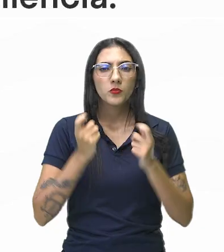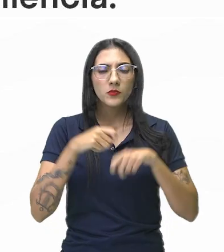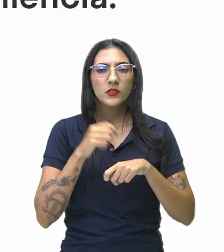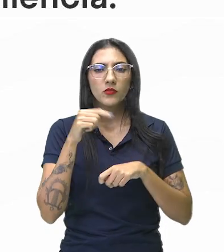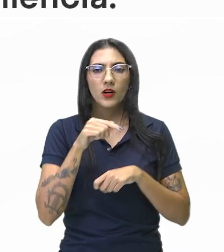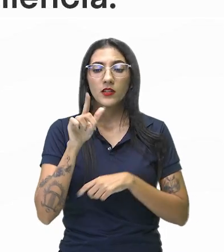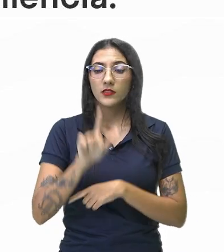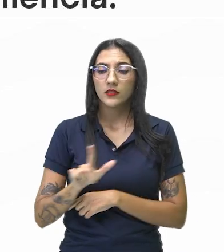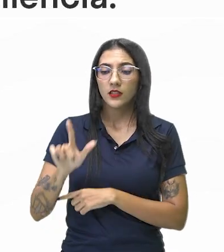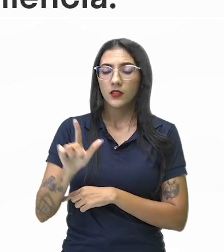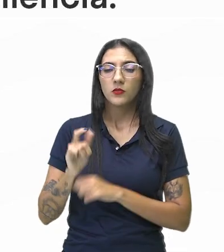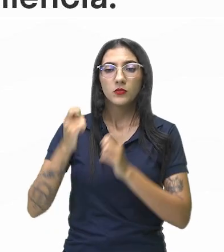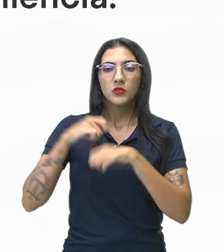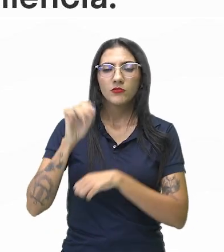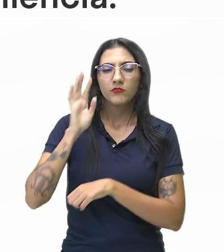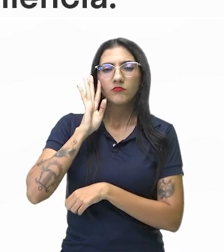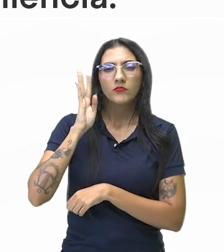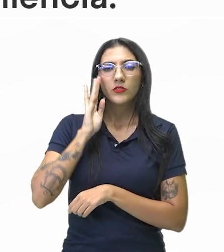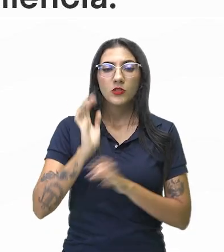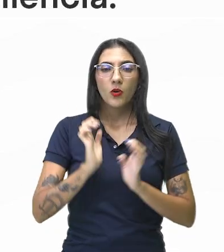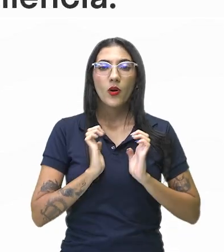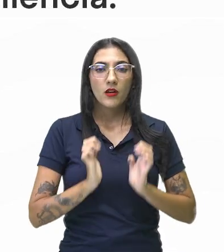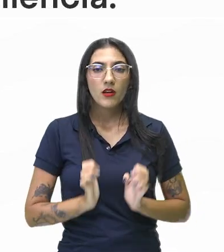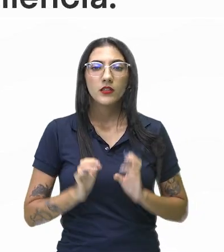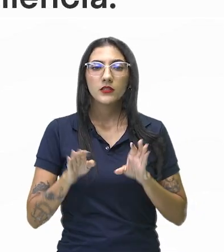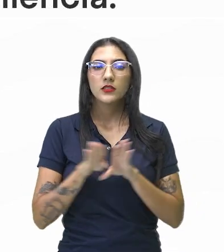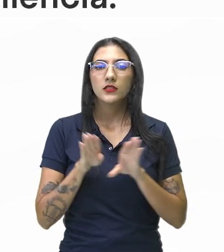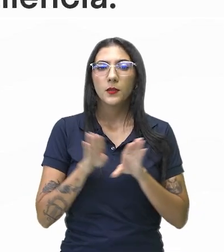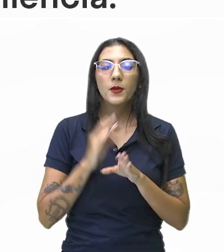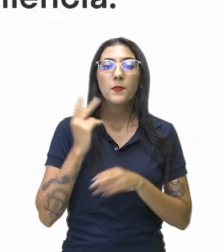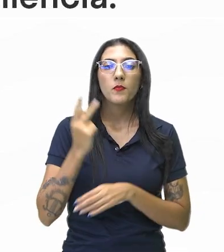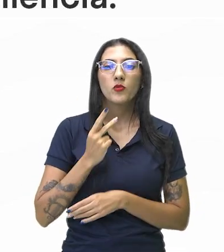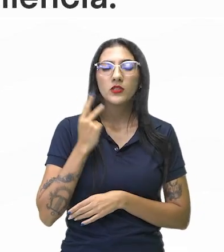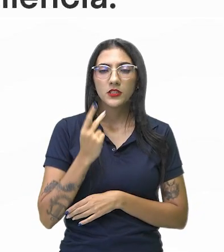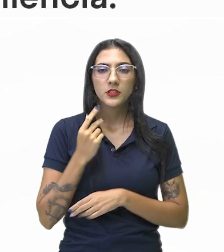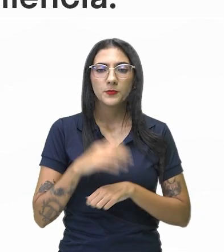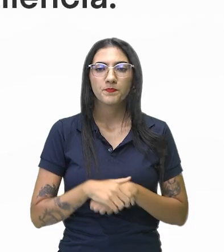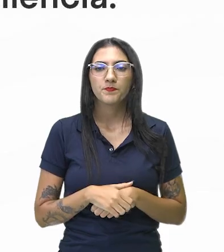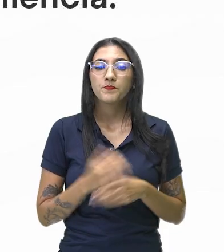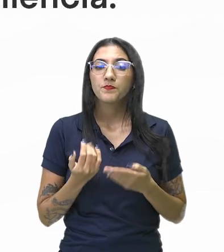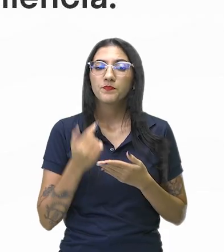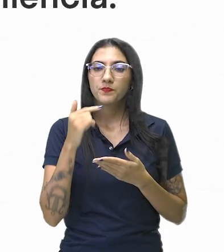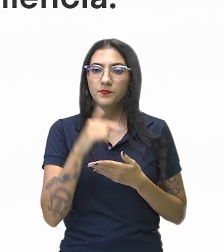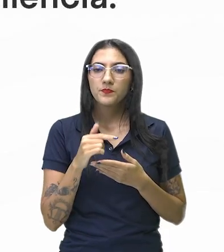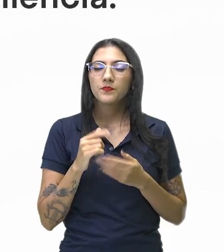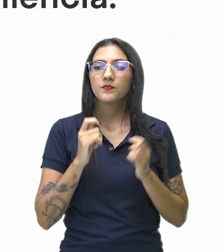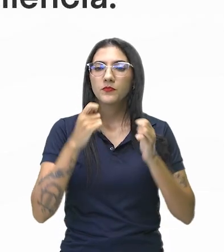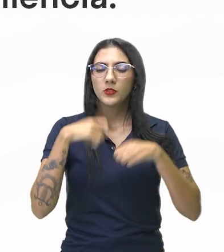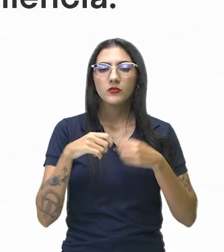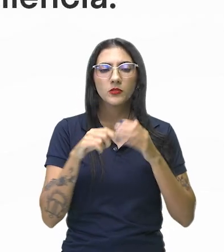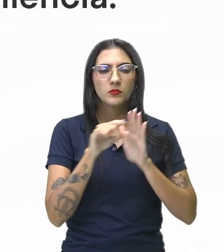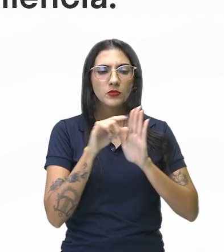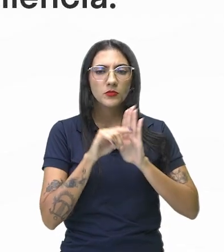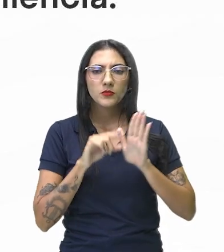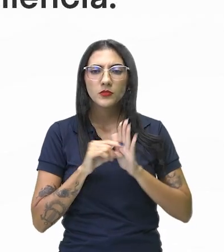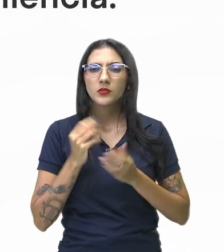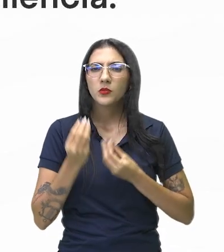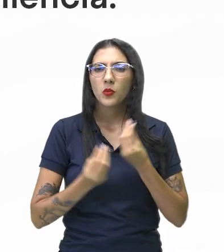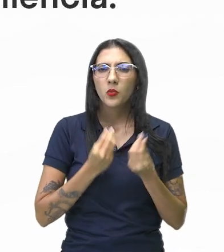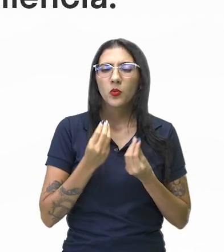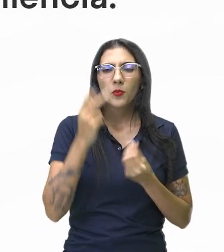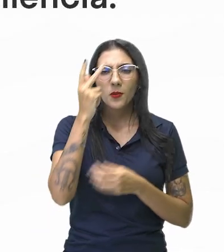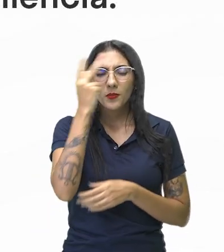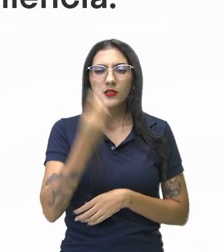uma ferramenta para a reflexão ética e política. A obra destaca a dignidade e a resiliência